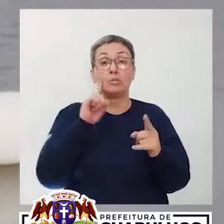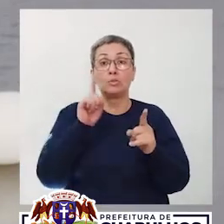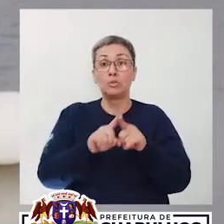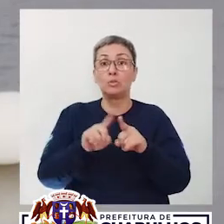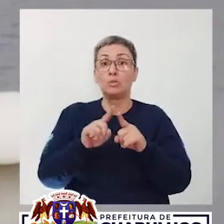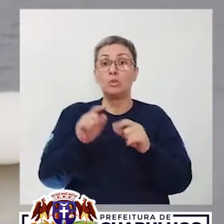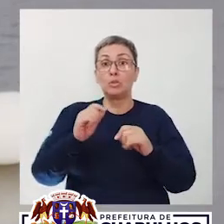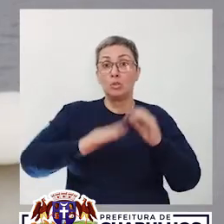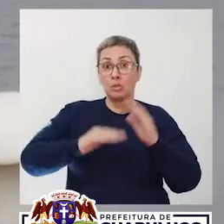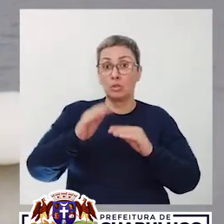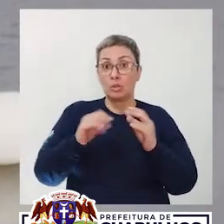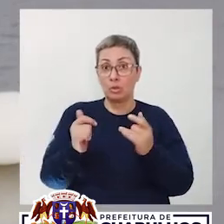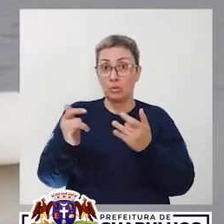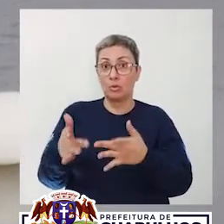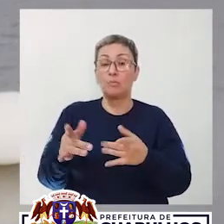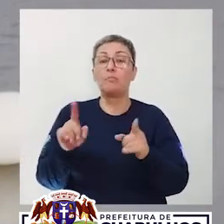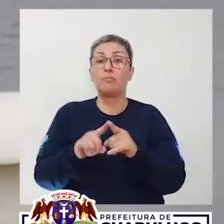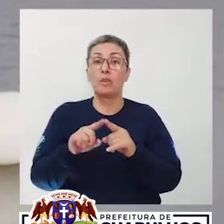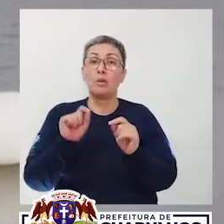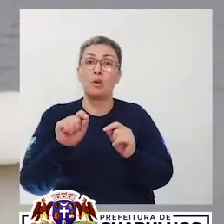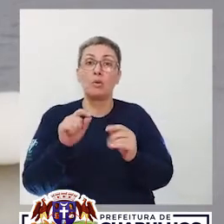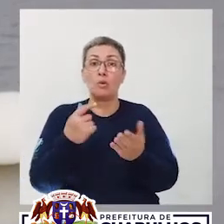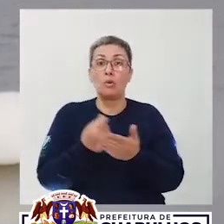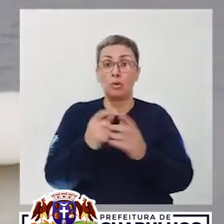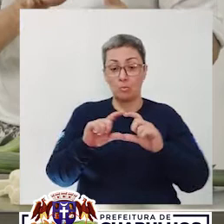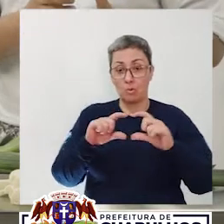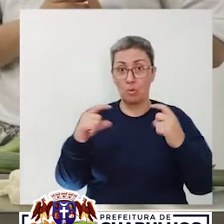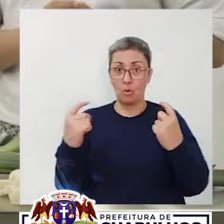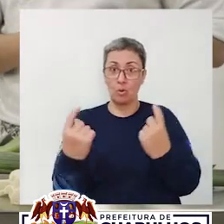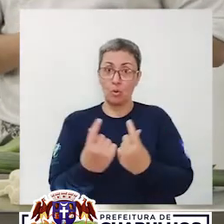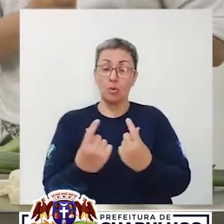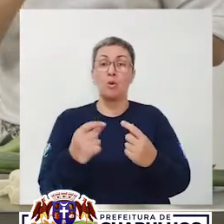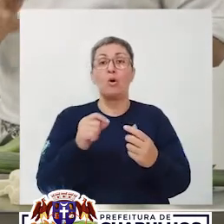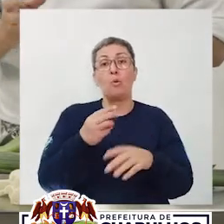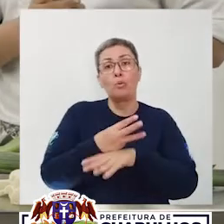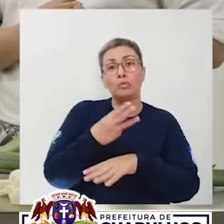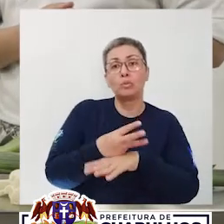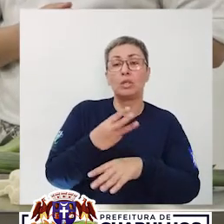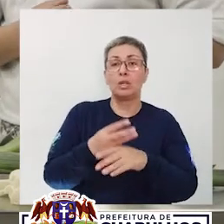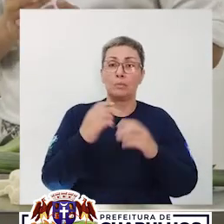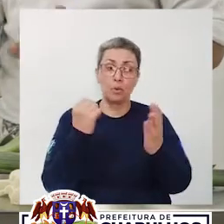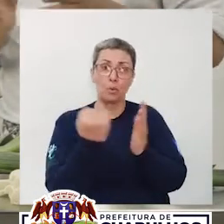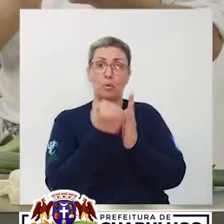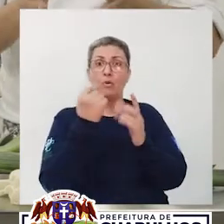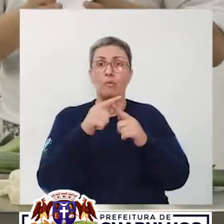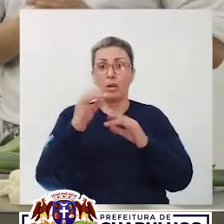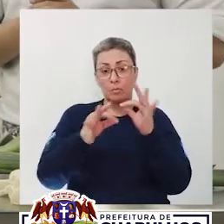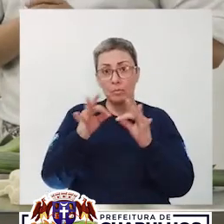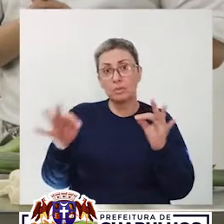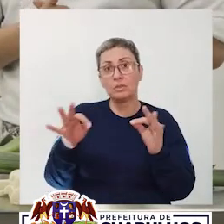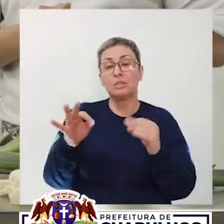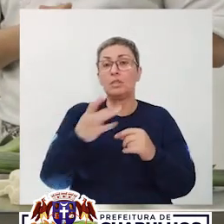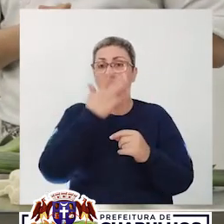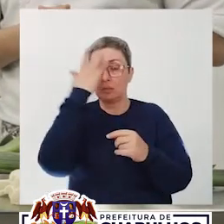for trabalhar com essa embalagem descartável que a Noeli está explicando, é você colocar o seu logo, colocar seu WhatsApp. Porque às vezes você vai presentear